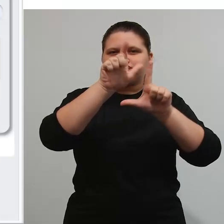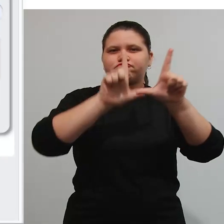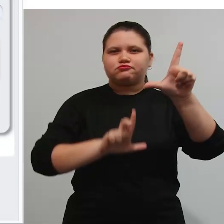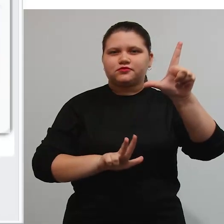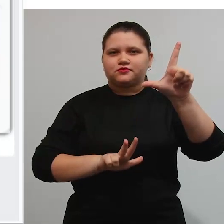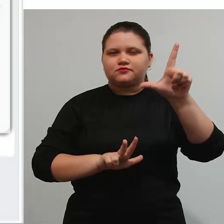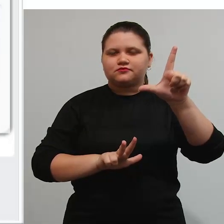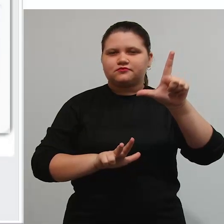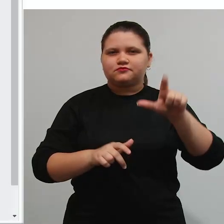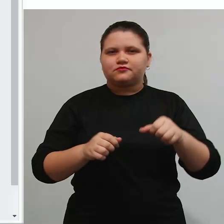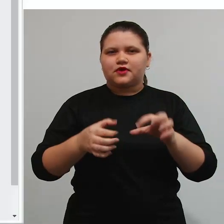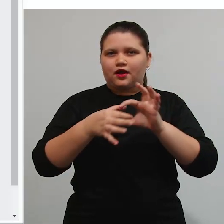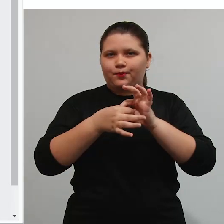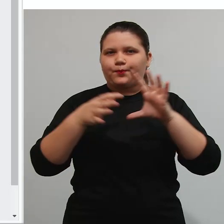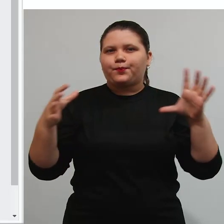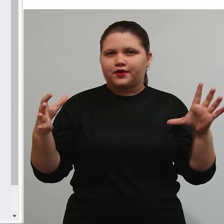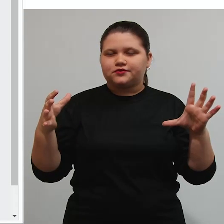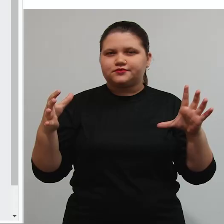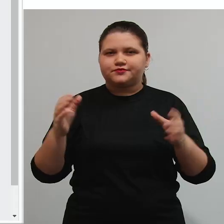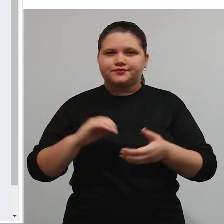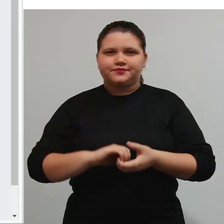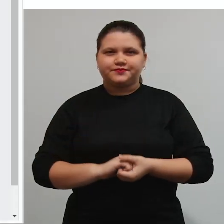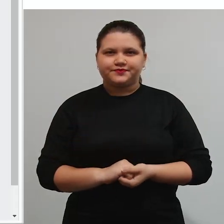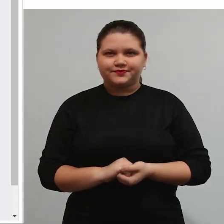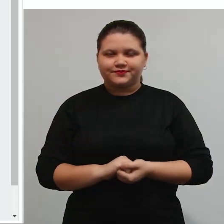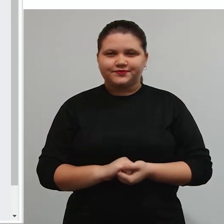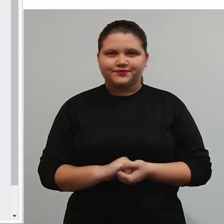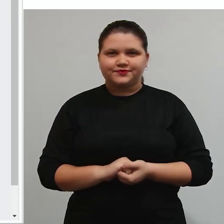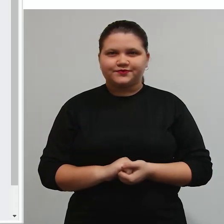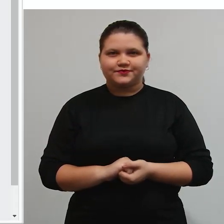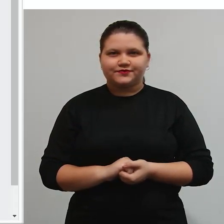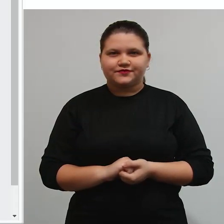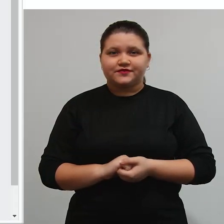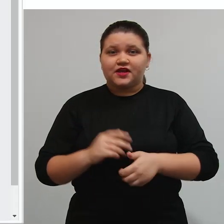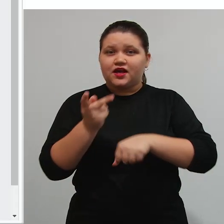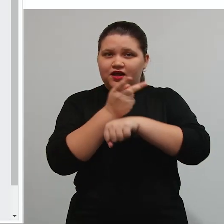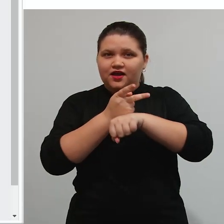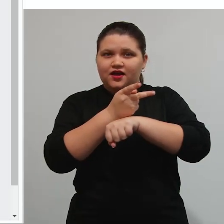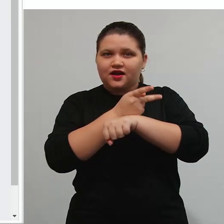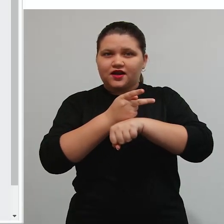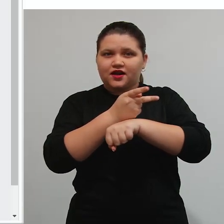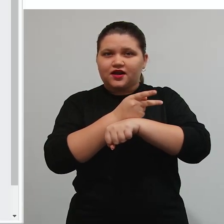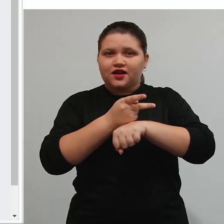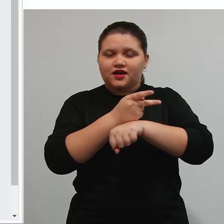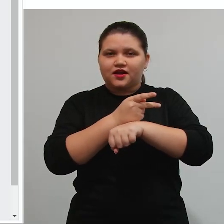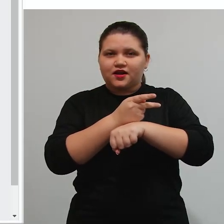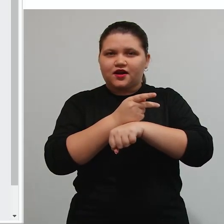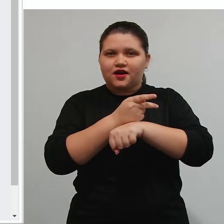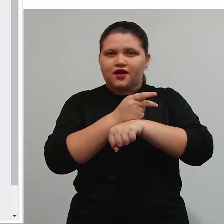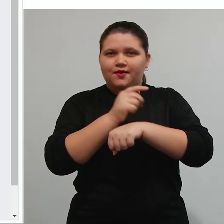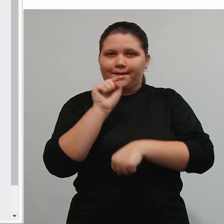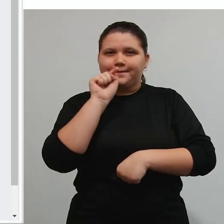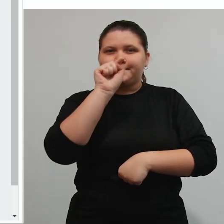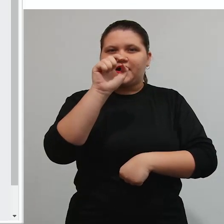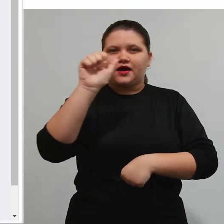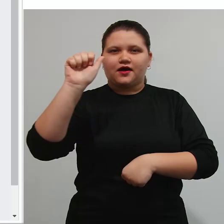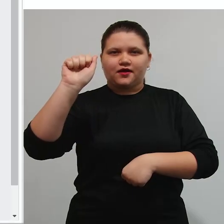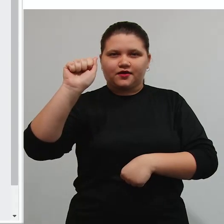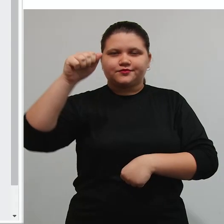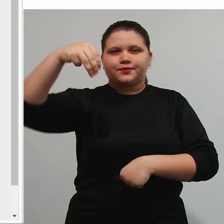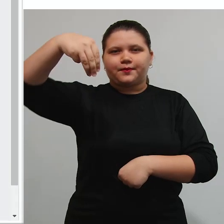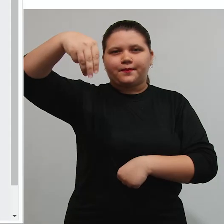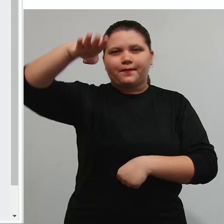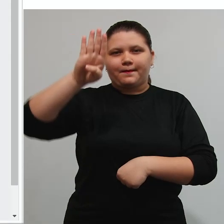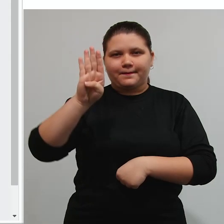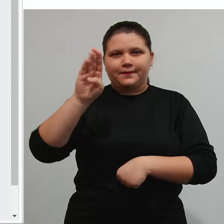ambiente virtual que está disponível. Então, você acessou aqui, você seleciona a ABNT, a gente vai escolher a